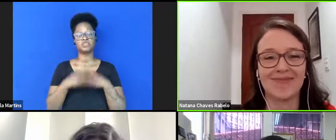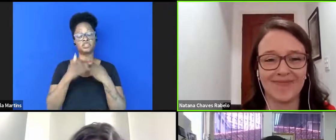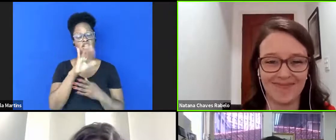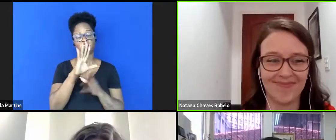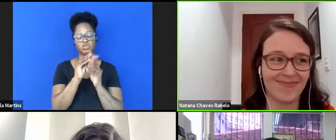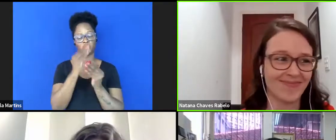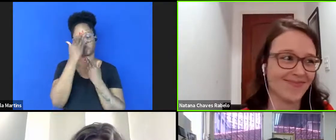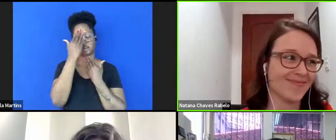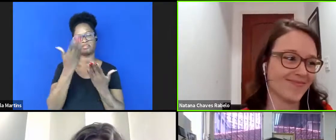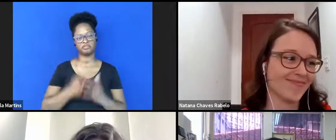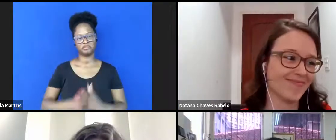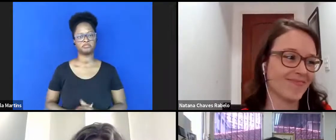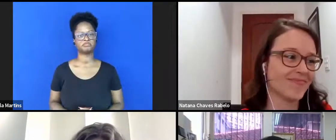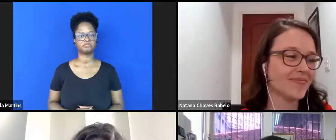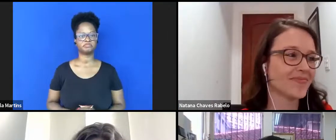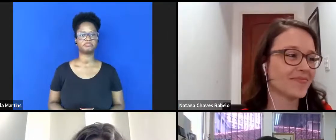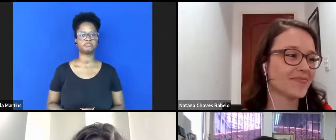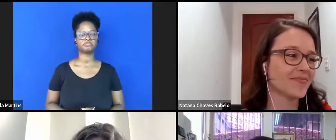obrigada.